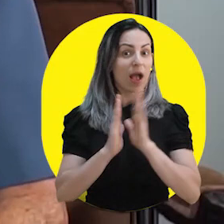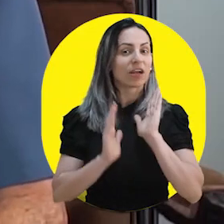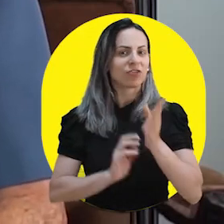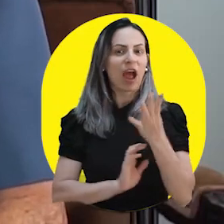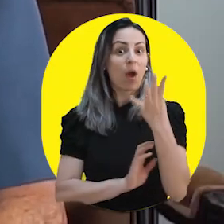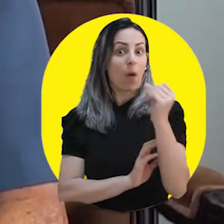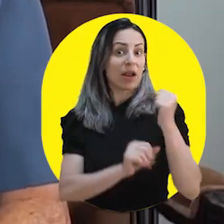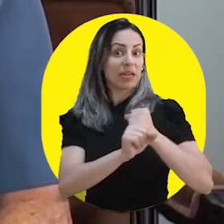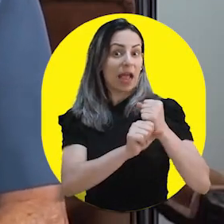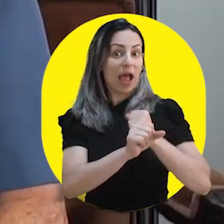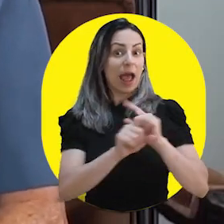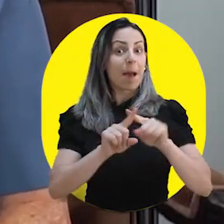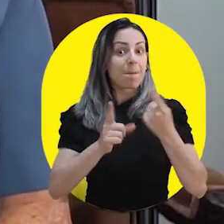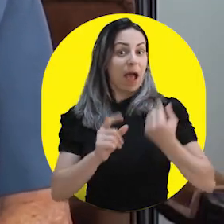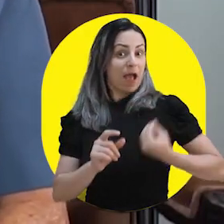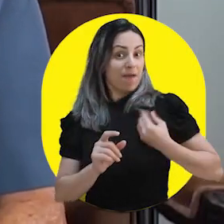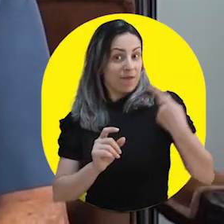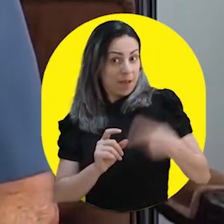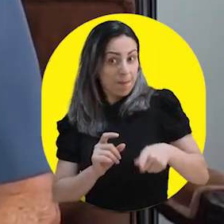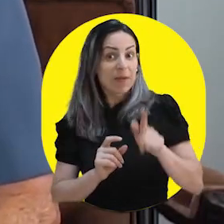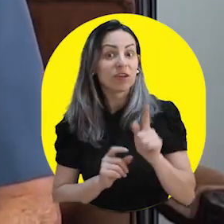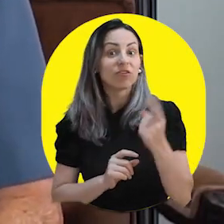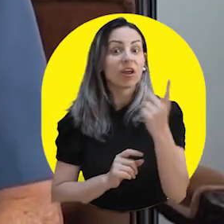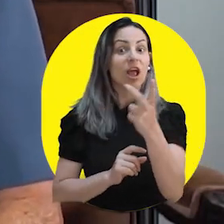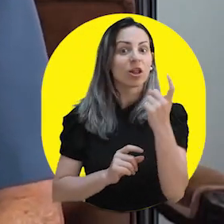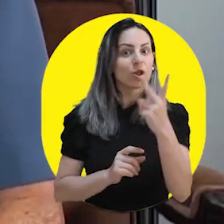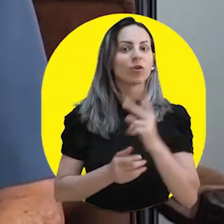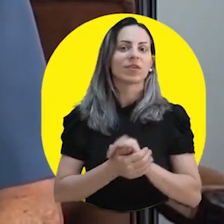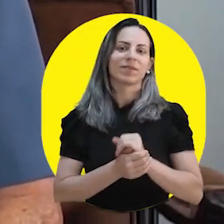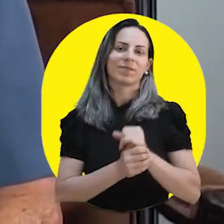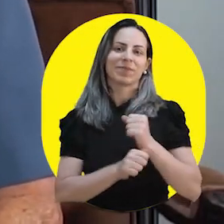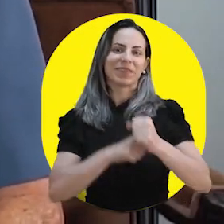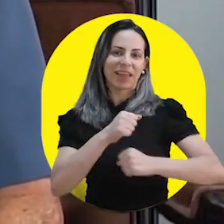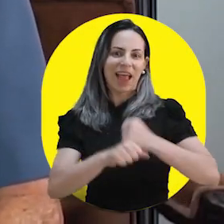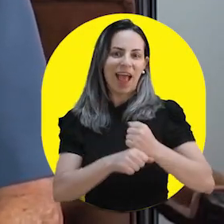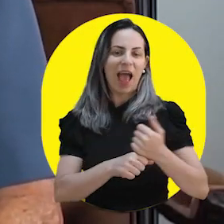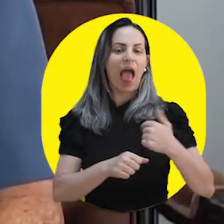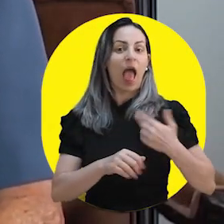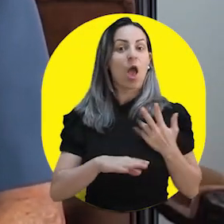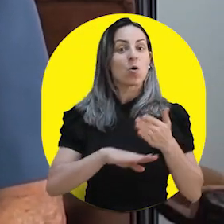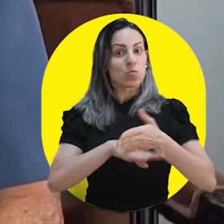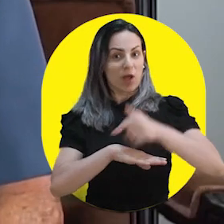Praia Grande há 40 anos e moro há 12. Eu sempre gostei de praia,